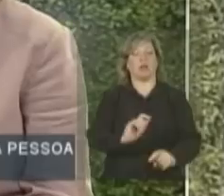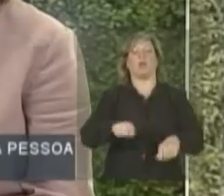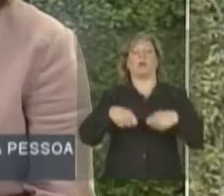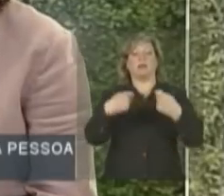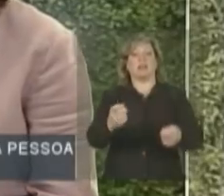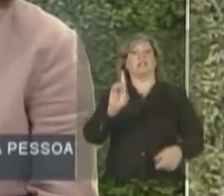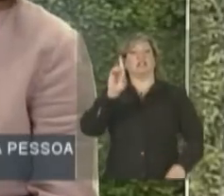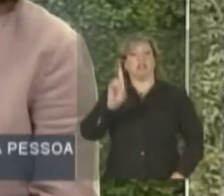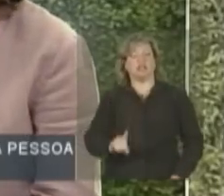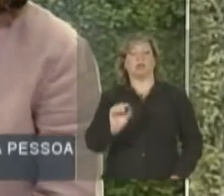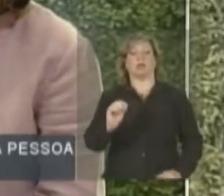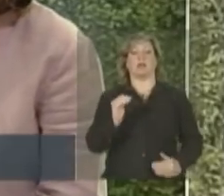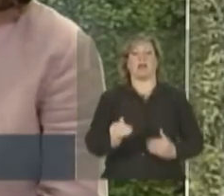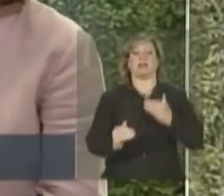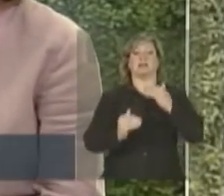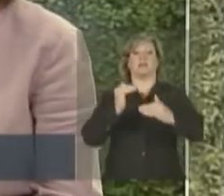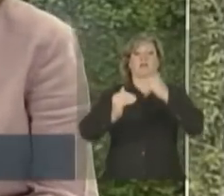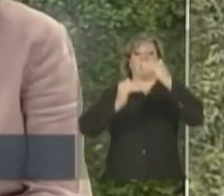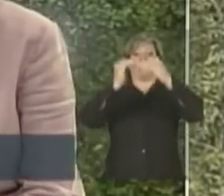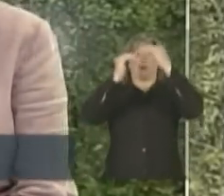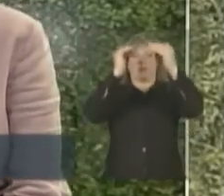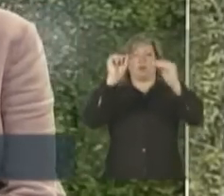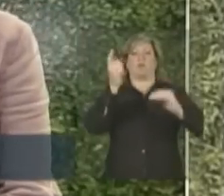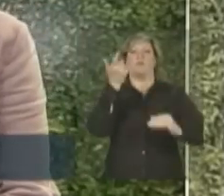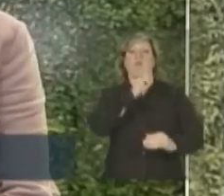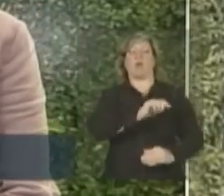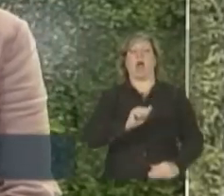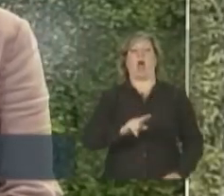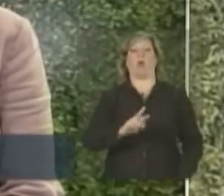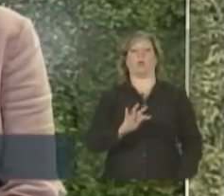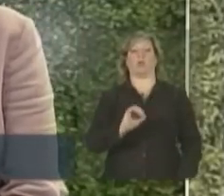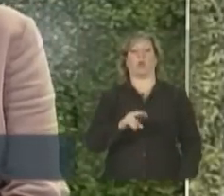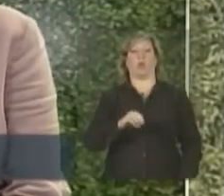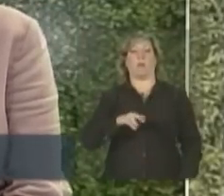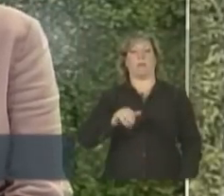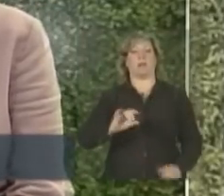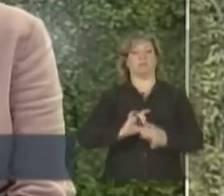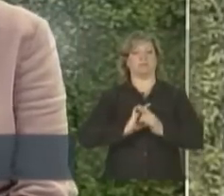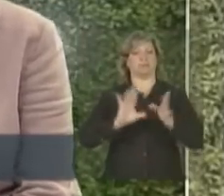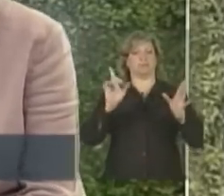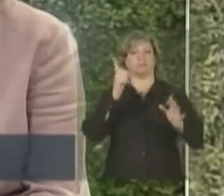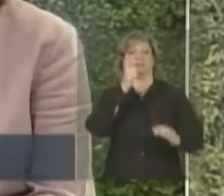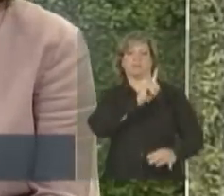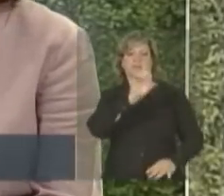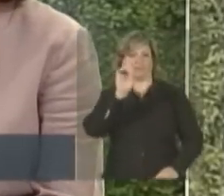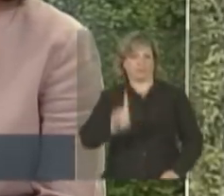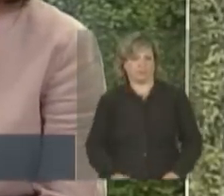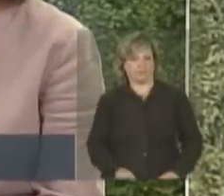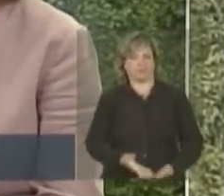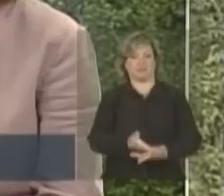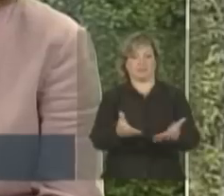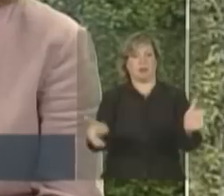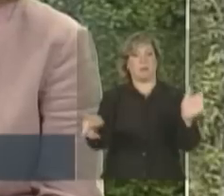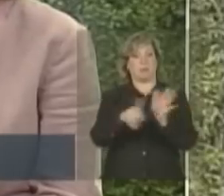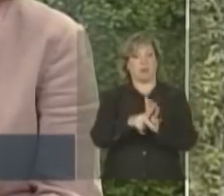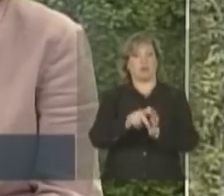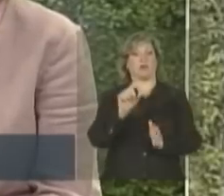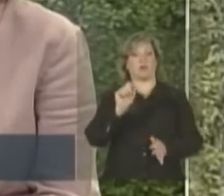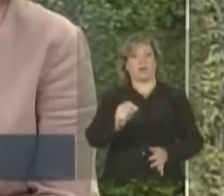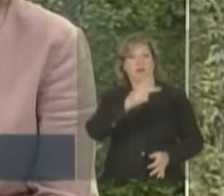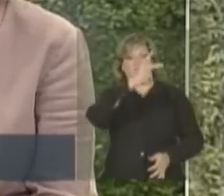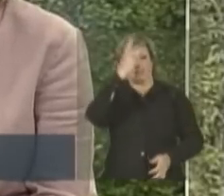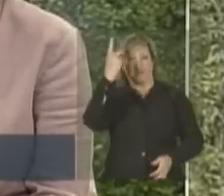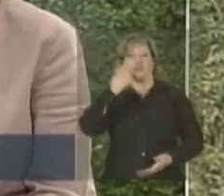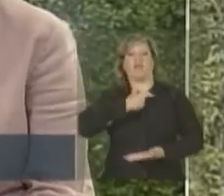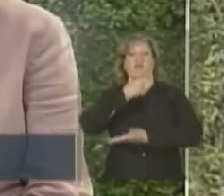direito ao desenvolvimento e à autonomia, palavra-chave destacada na própria voz das